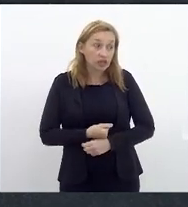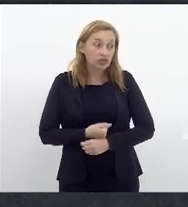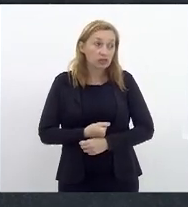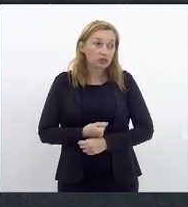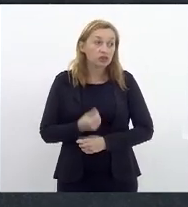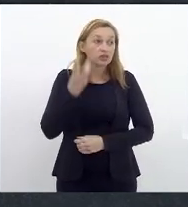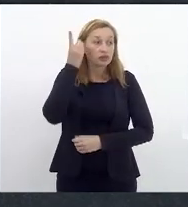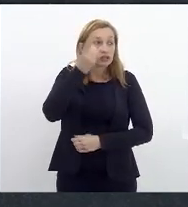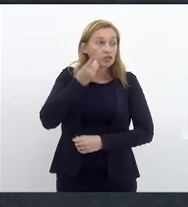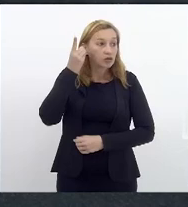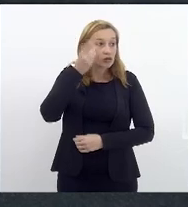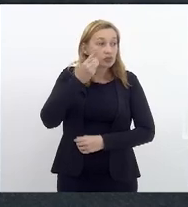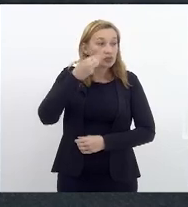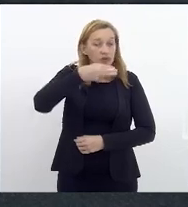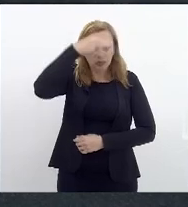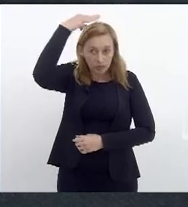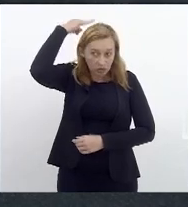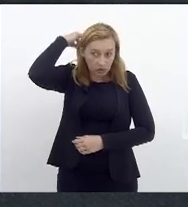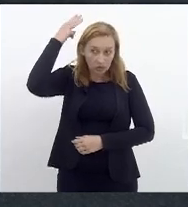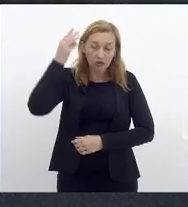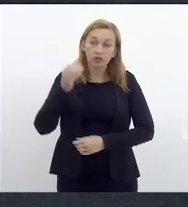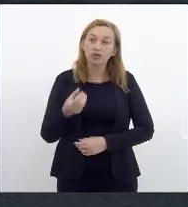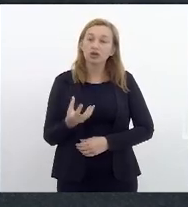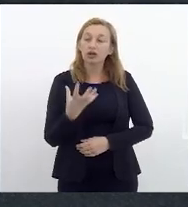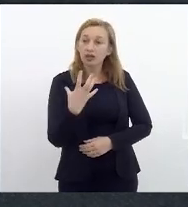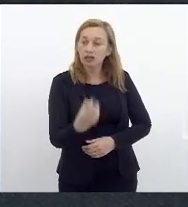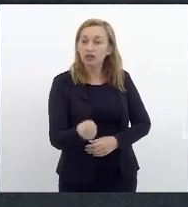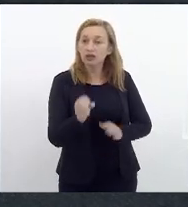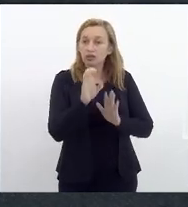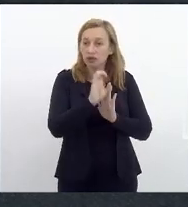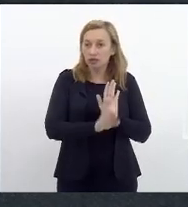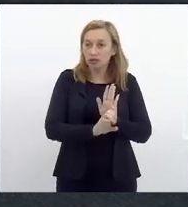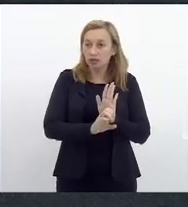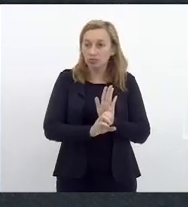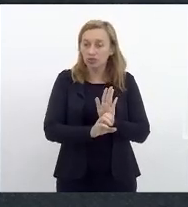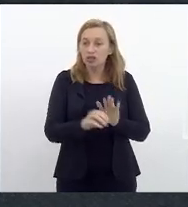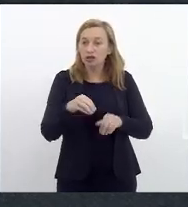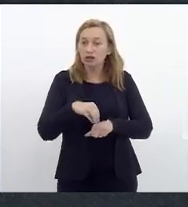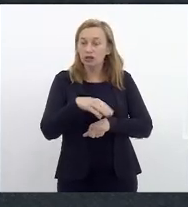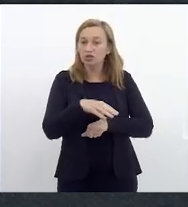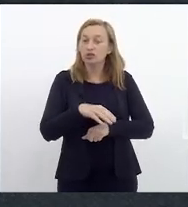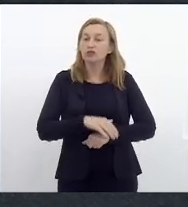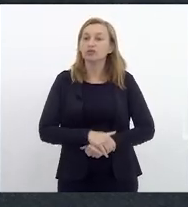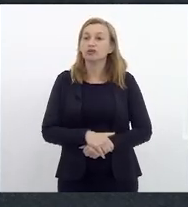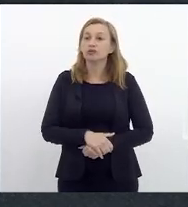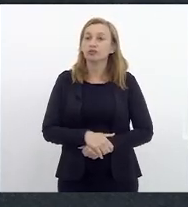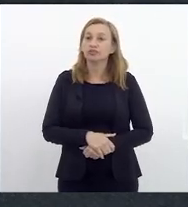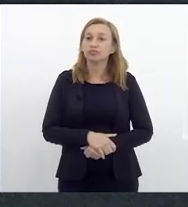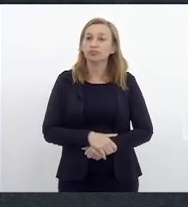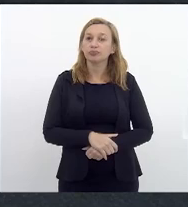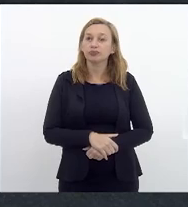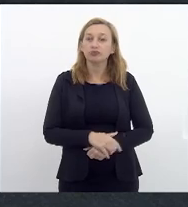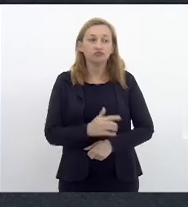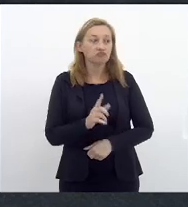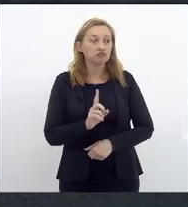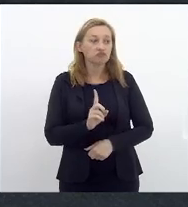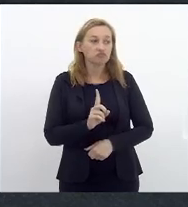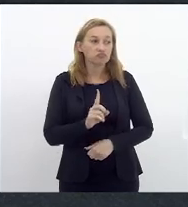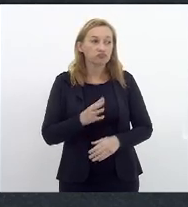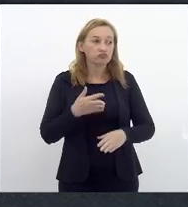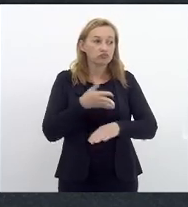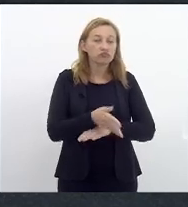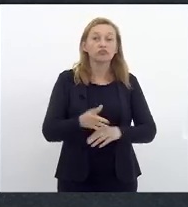o deputado Márcio Pacheco acatou as emendas, destacando que não entra